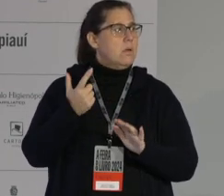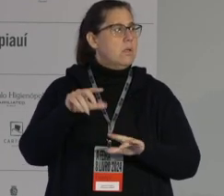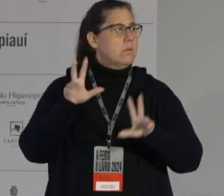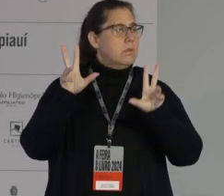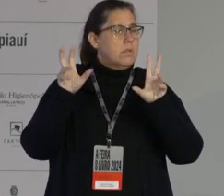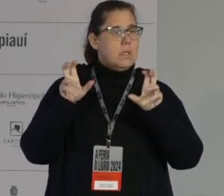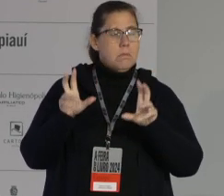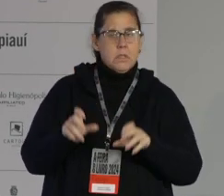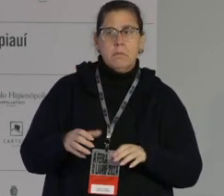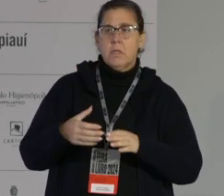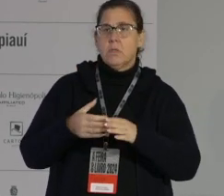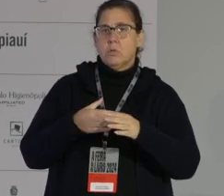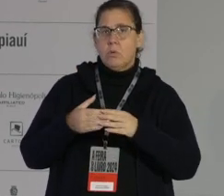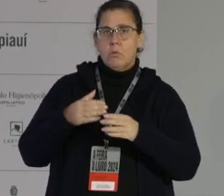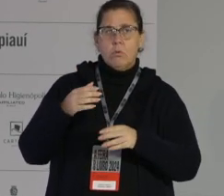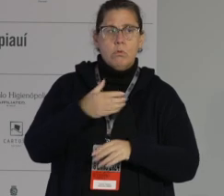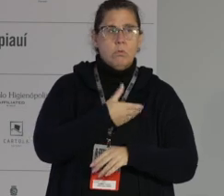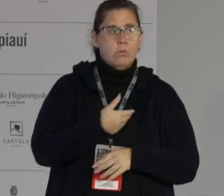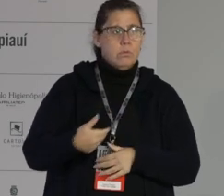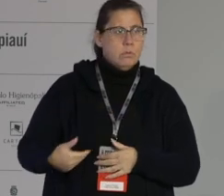do concurso público, que eu acho que